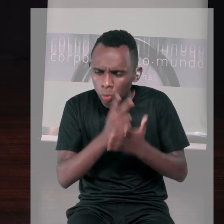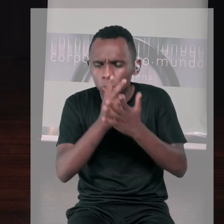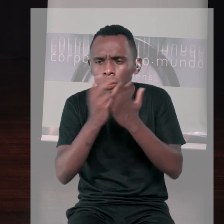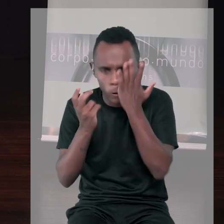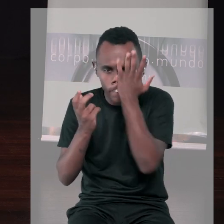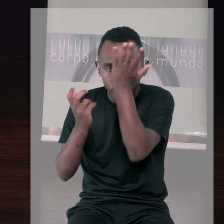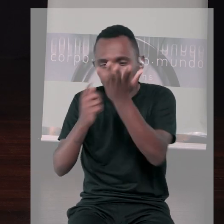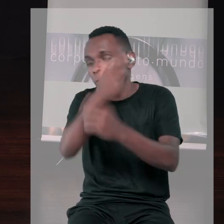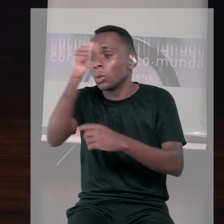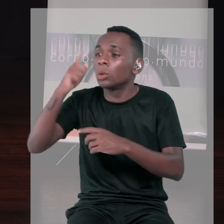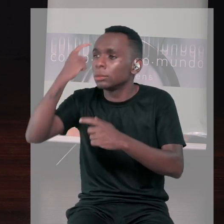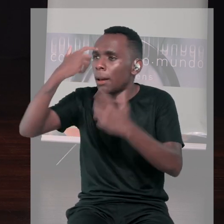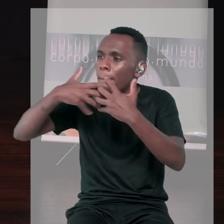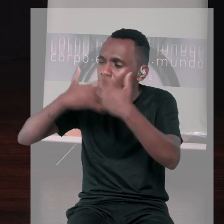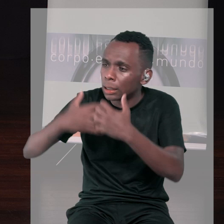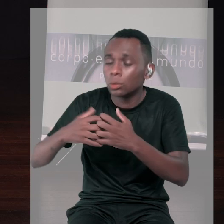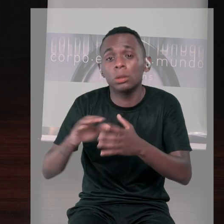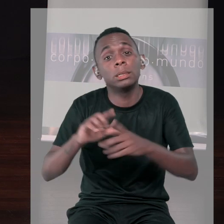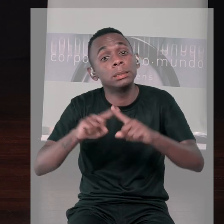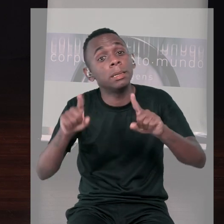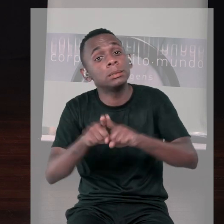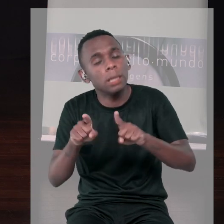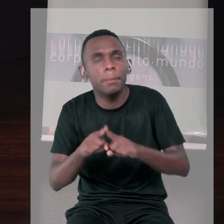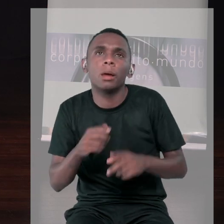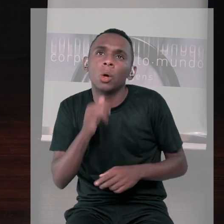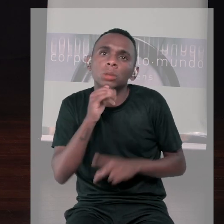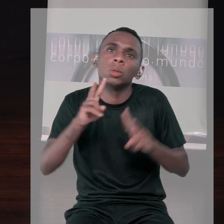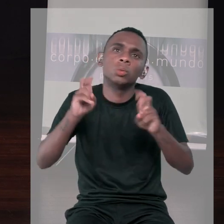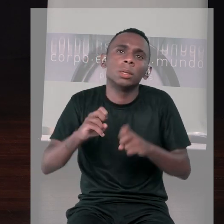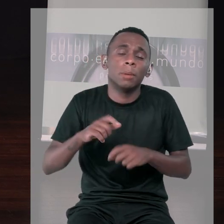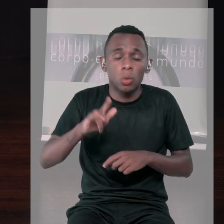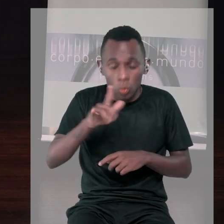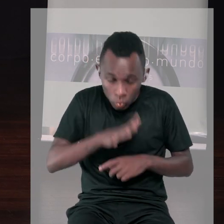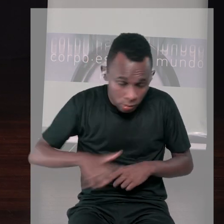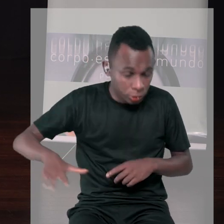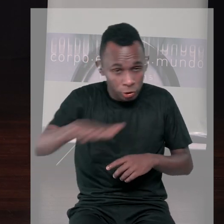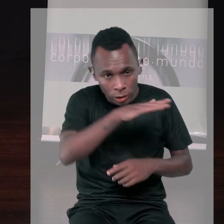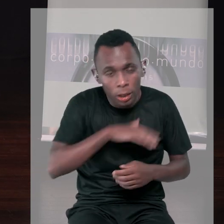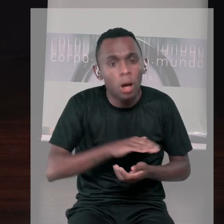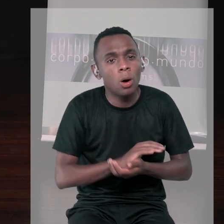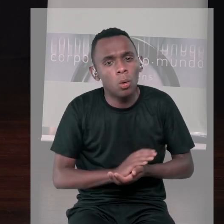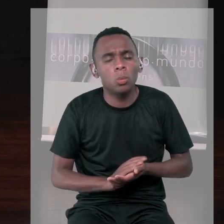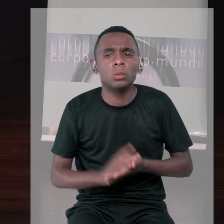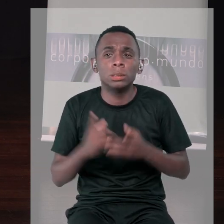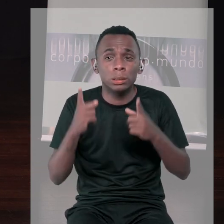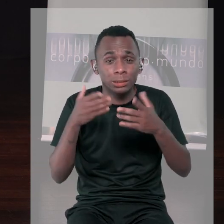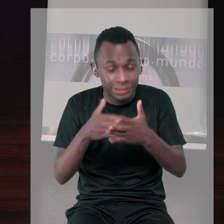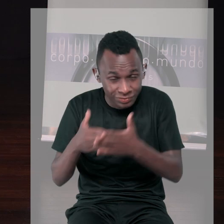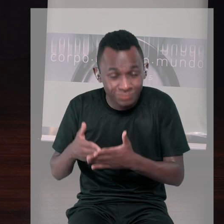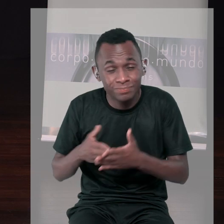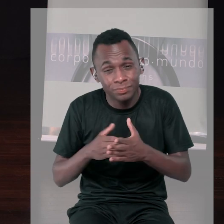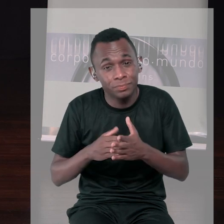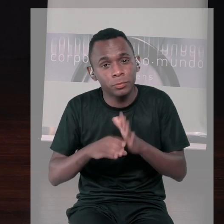ponto de vista, né, digamos assim, do universal, mesmo, né, com a dificuldade do termo, mas não do problema. Eu acho que há